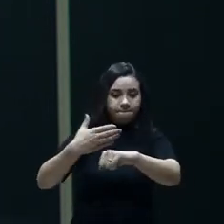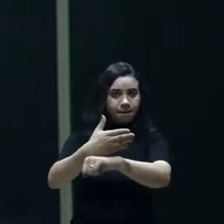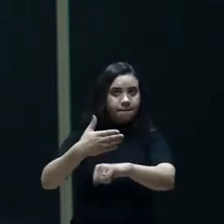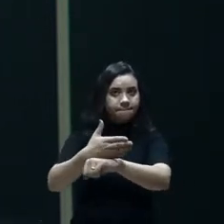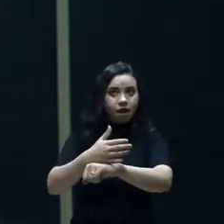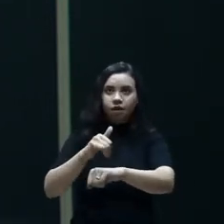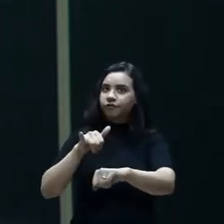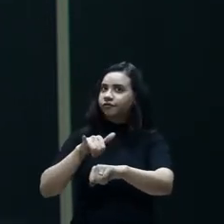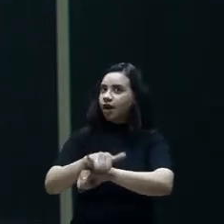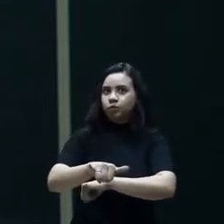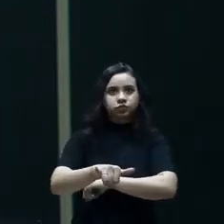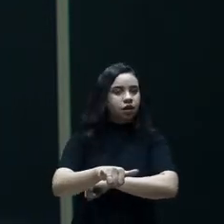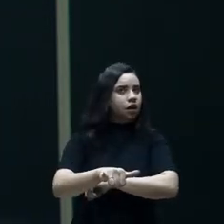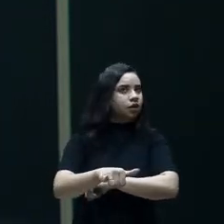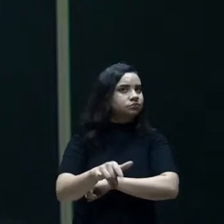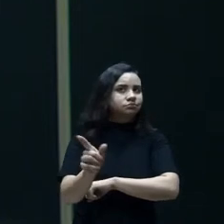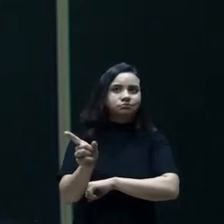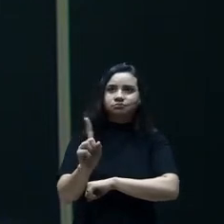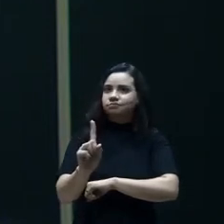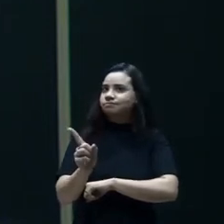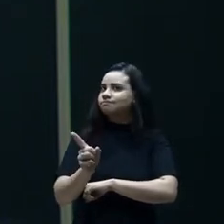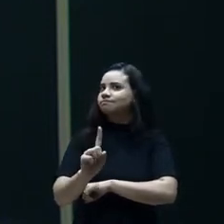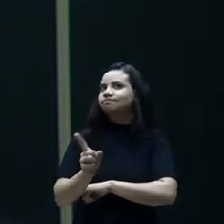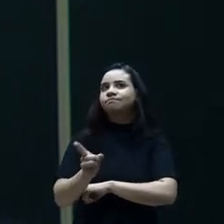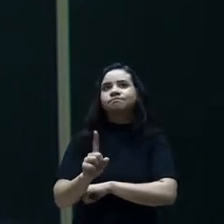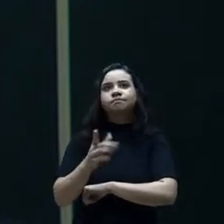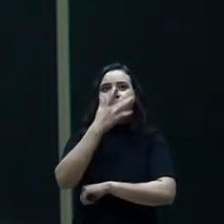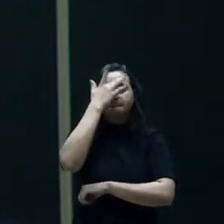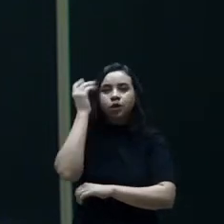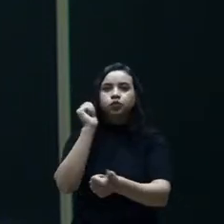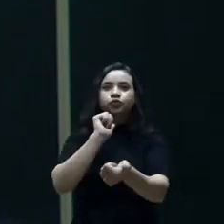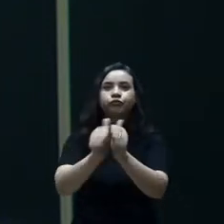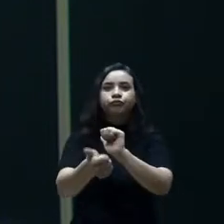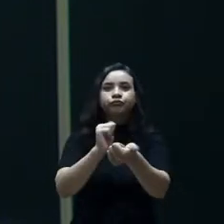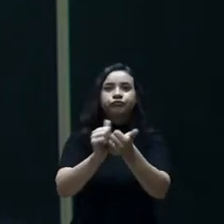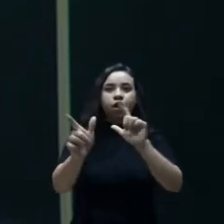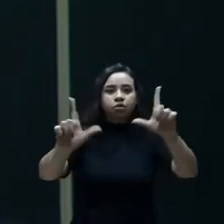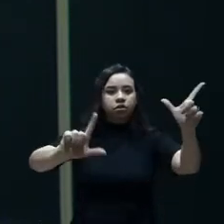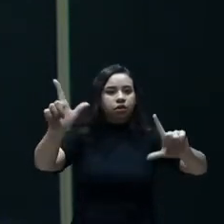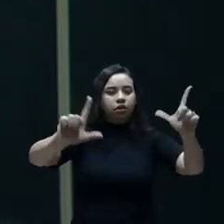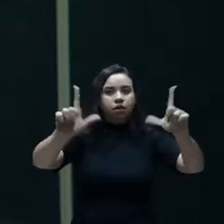E eu não conheço um, não, conheço alguns. Hoje tem jogo? Fica tranquilo que o irmão não vai vir.